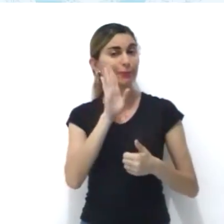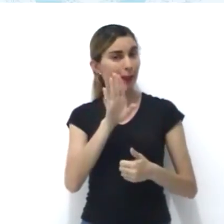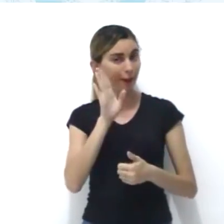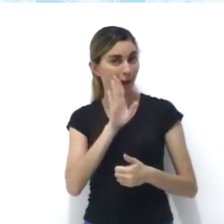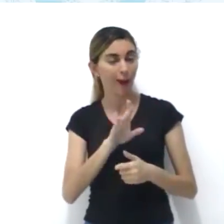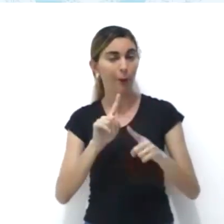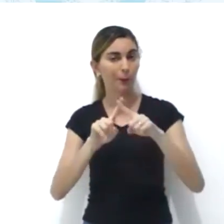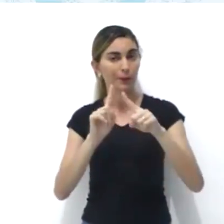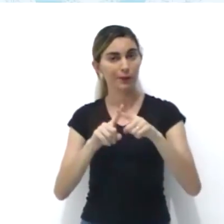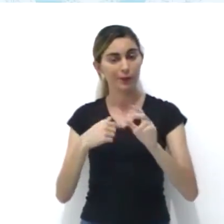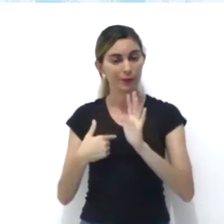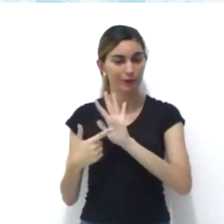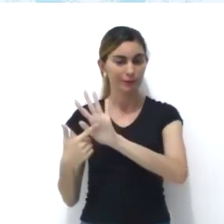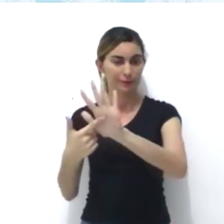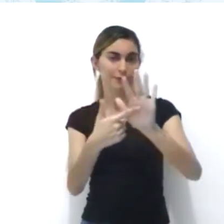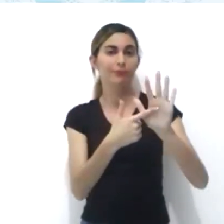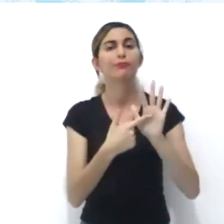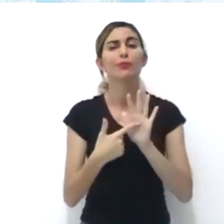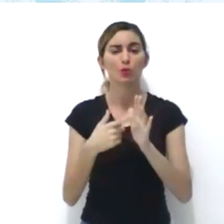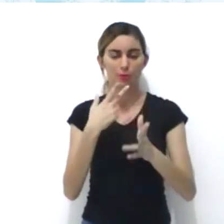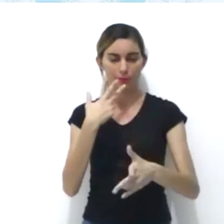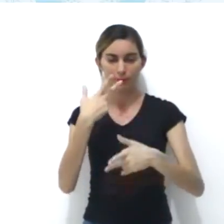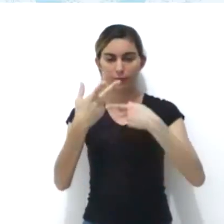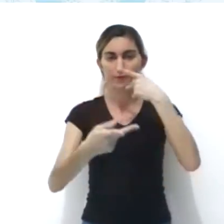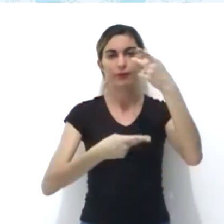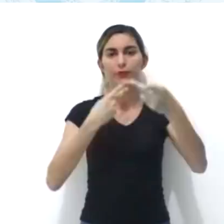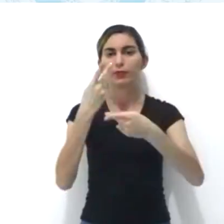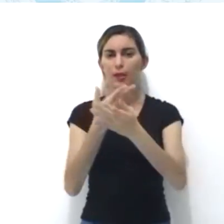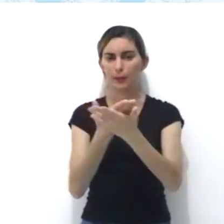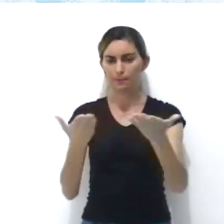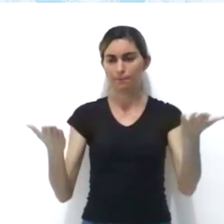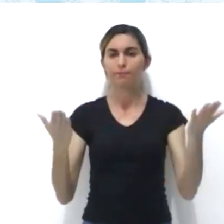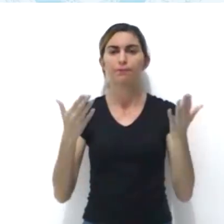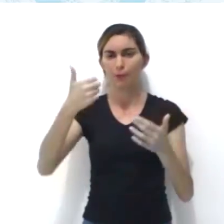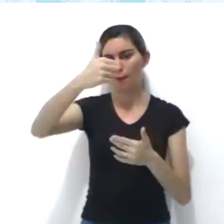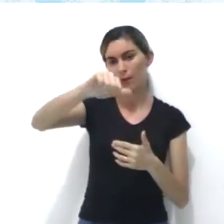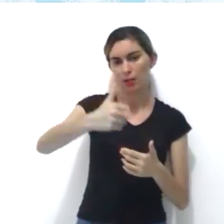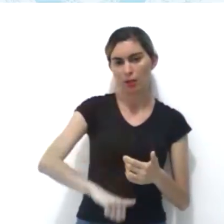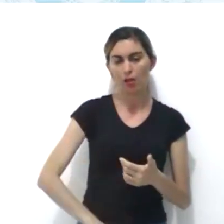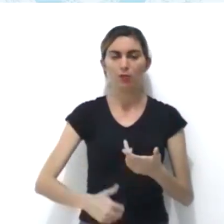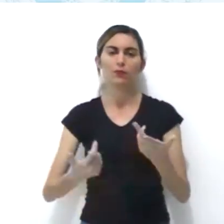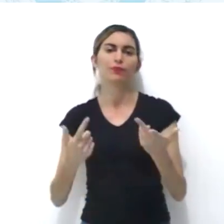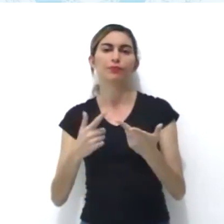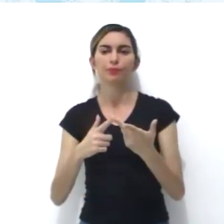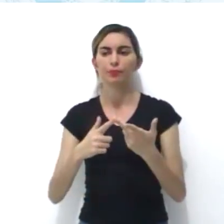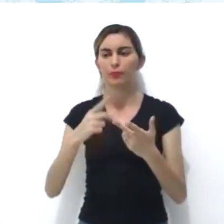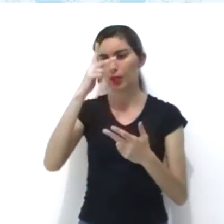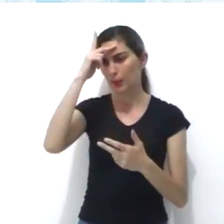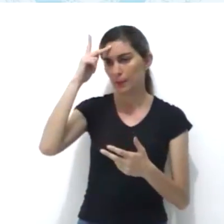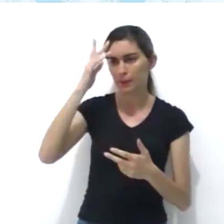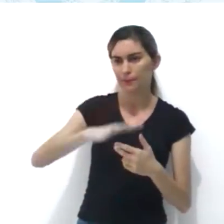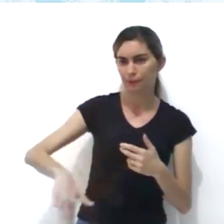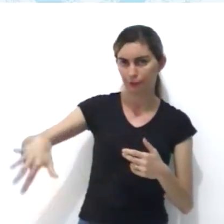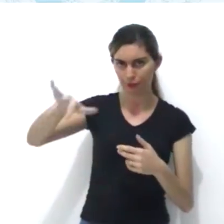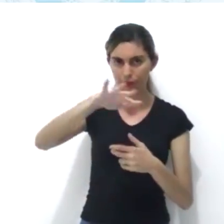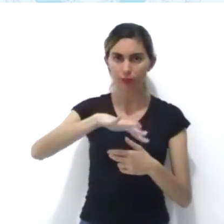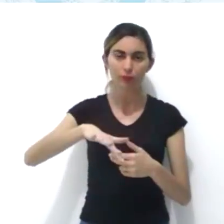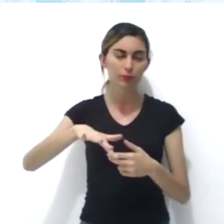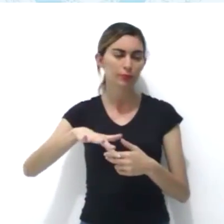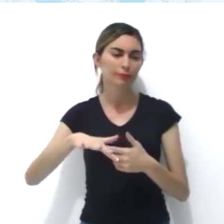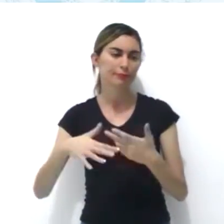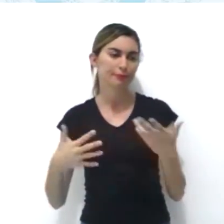se achando legal. Por quê? Ele vai mostrar, ele vai falar para os seus avaliadores, para os